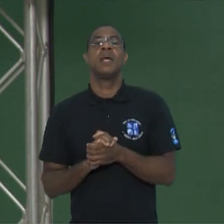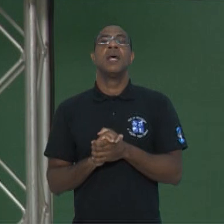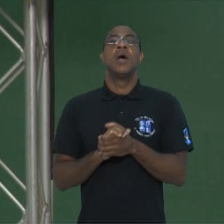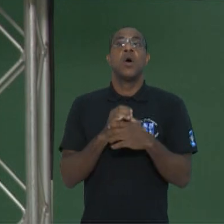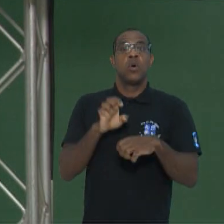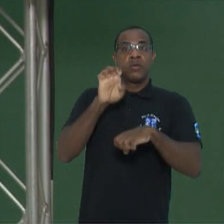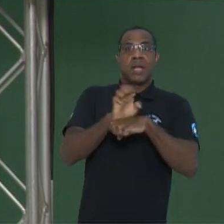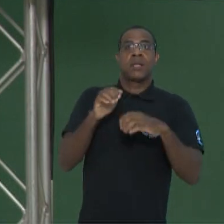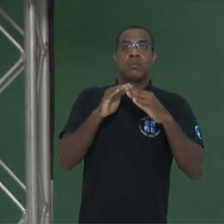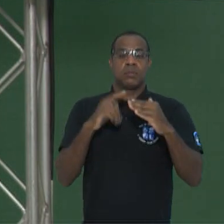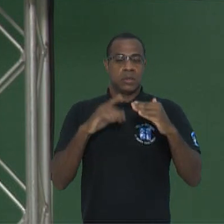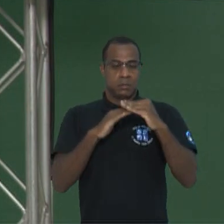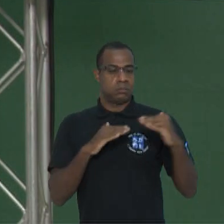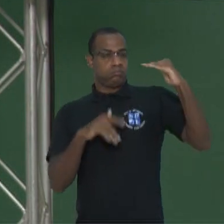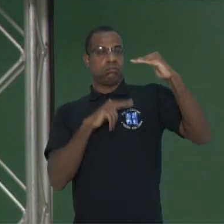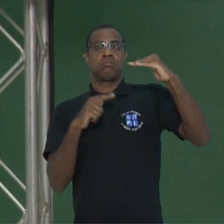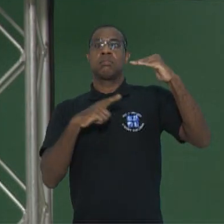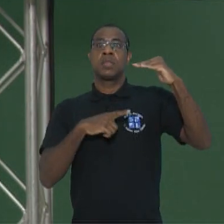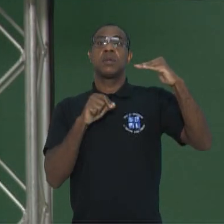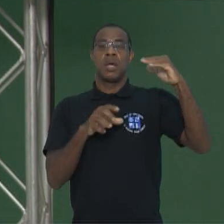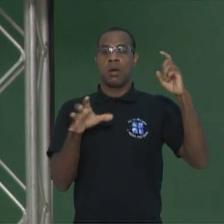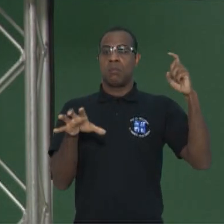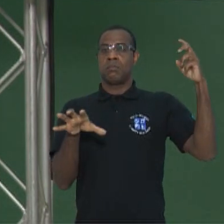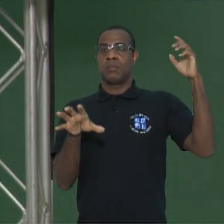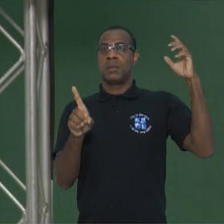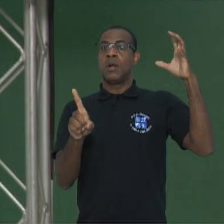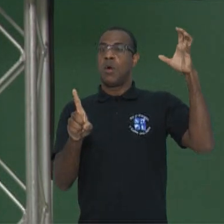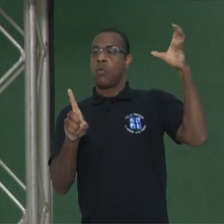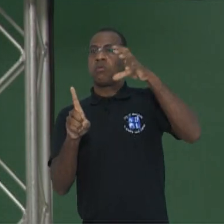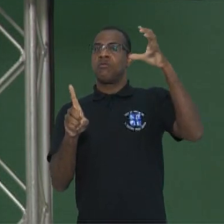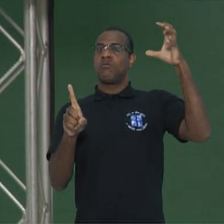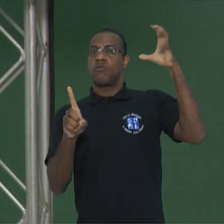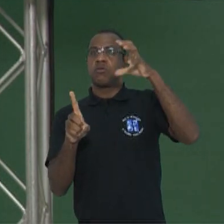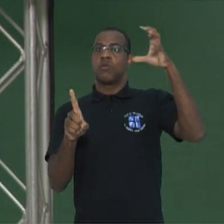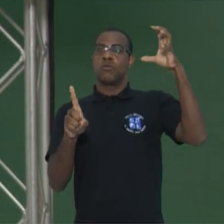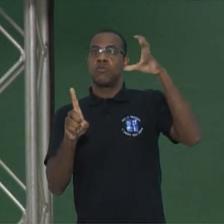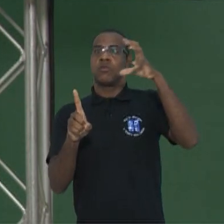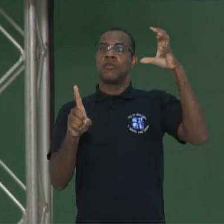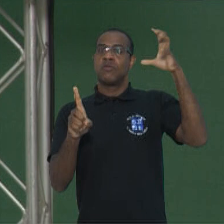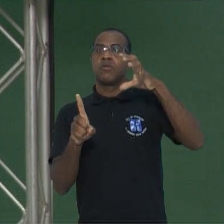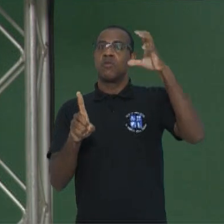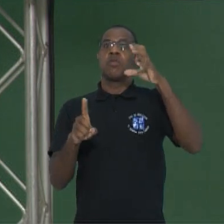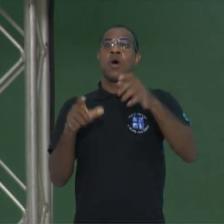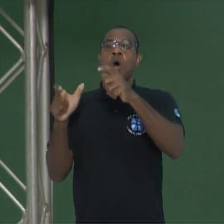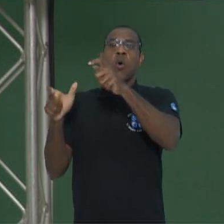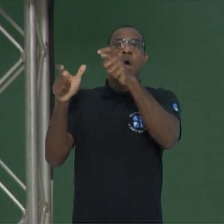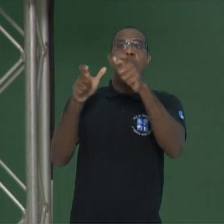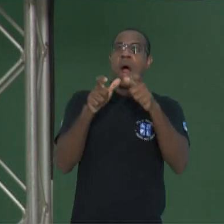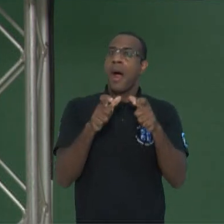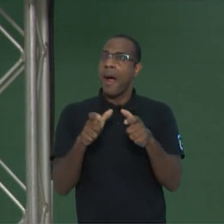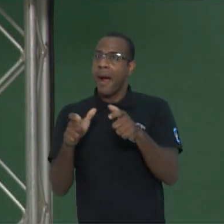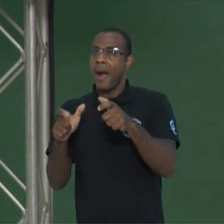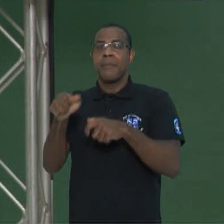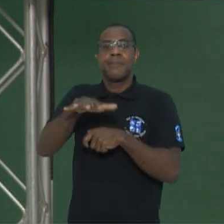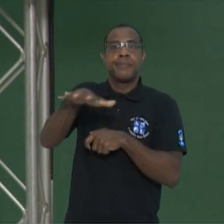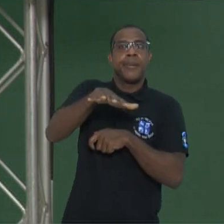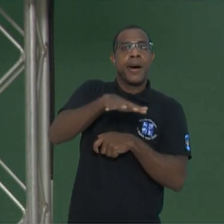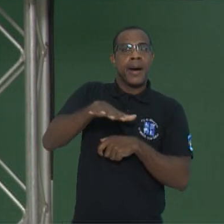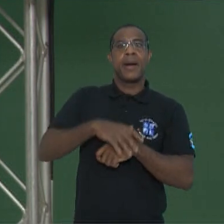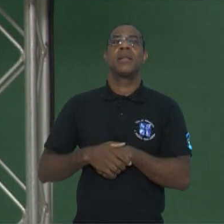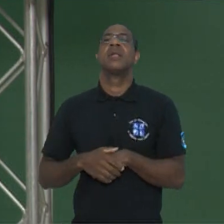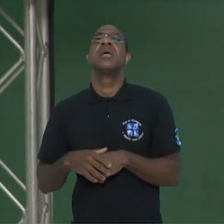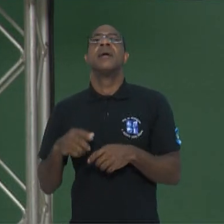detém hegemonia, portanto, influencia nas mais diversas áreas. Então, nós vamos ter ali na